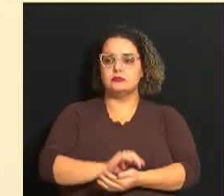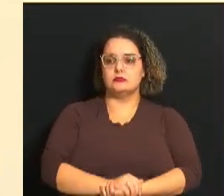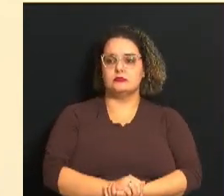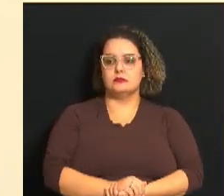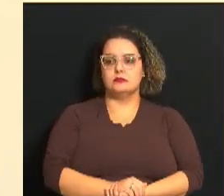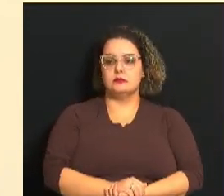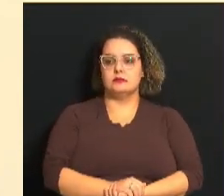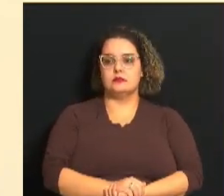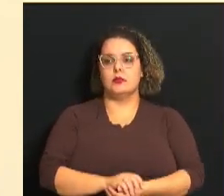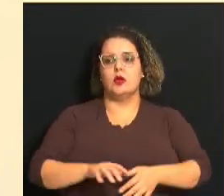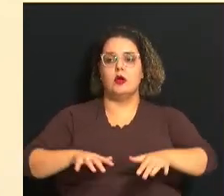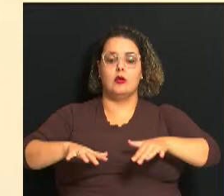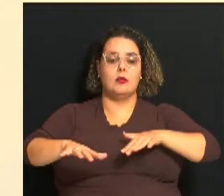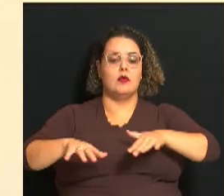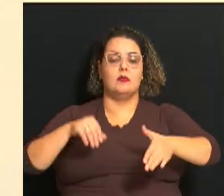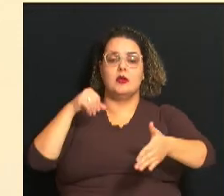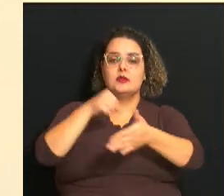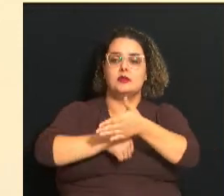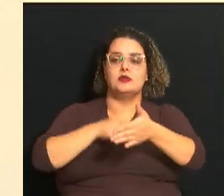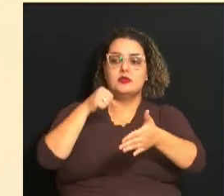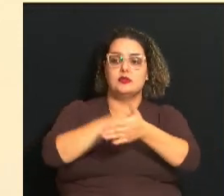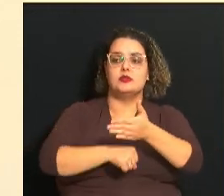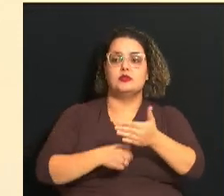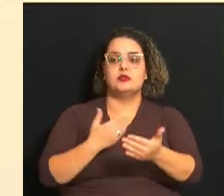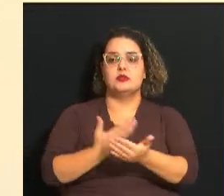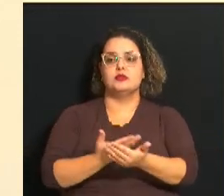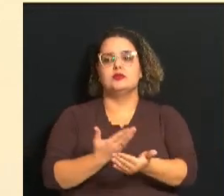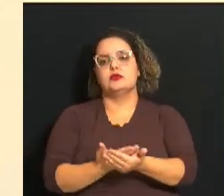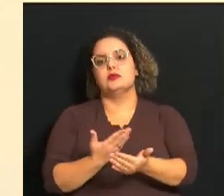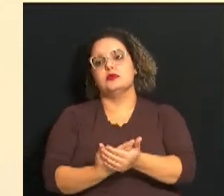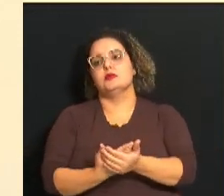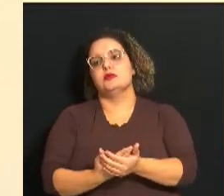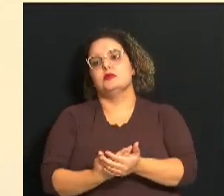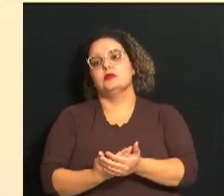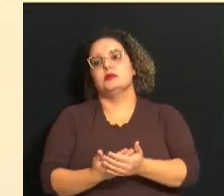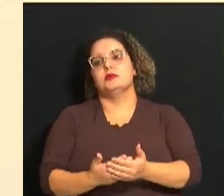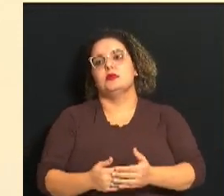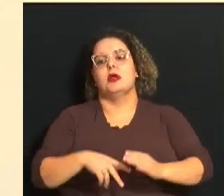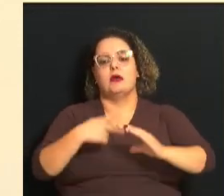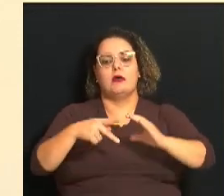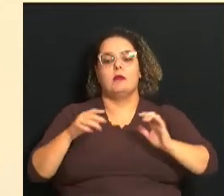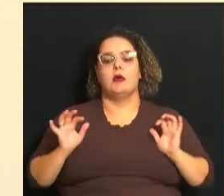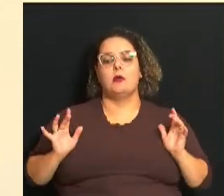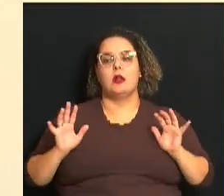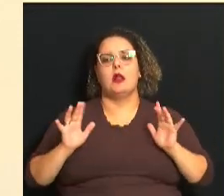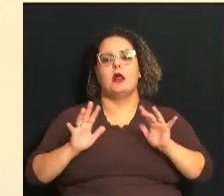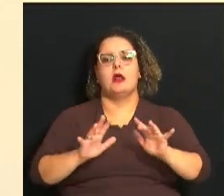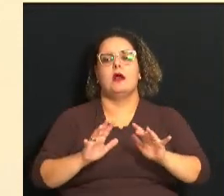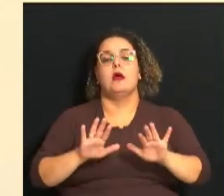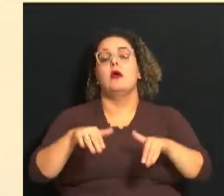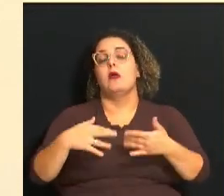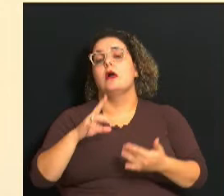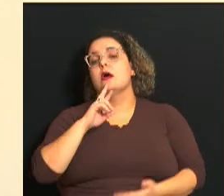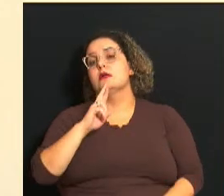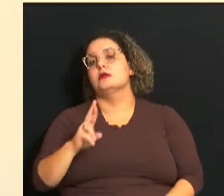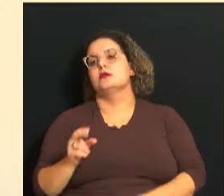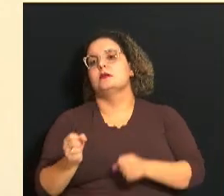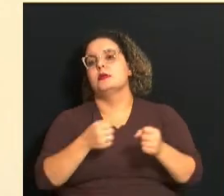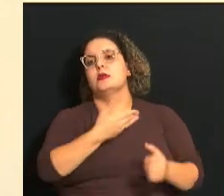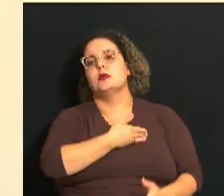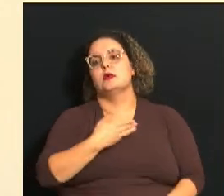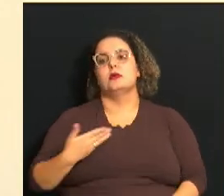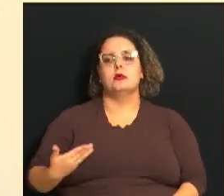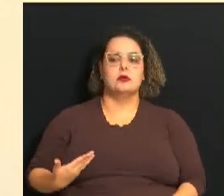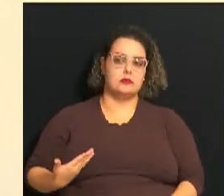numa no movimento de luta de estudantes eles resolvem invadir a câmara de vereadores ea eu posso que o poder público aplica